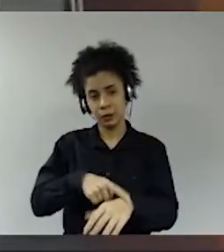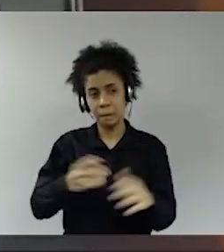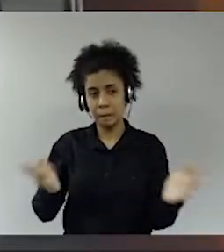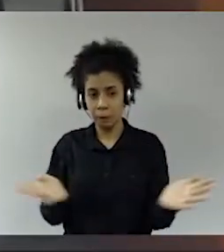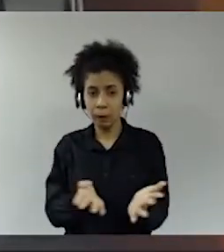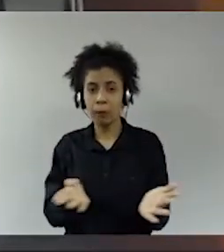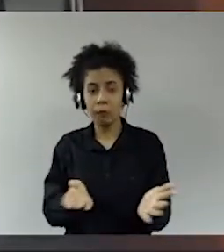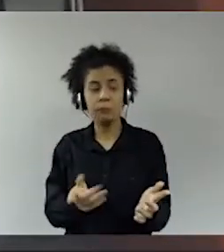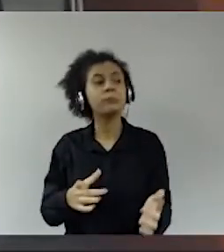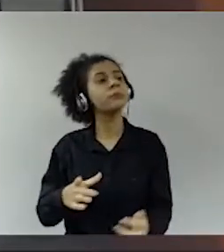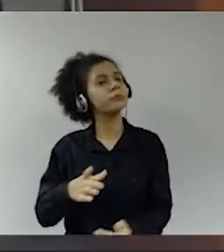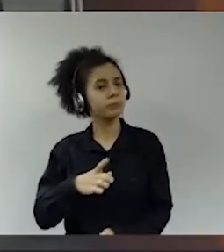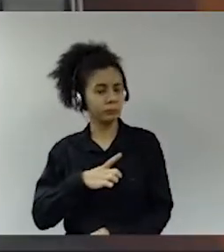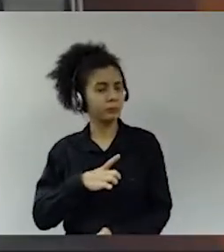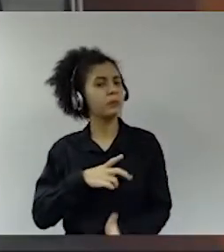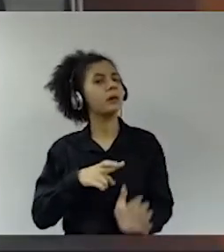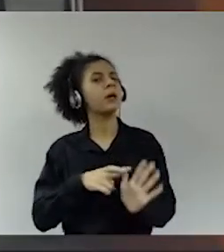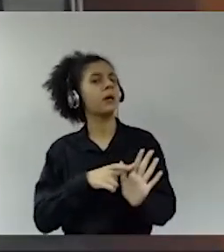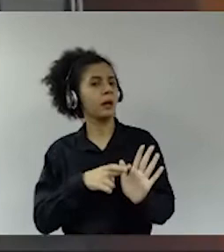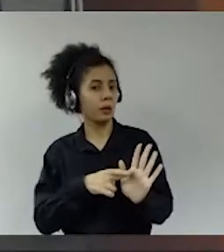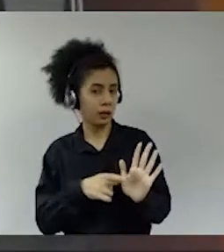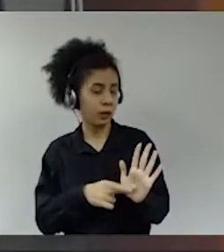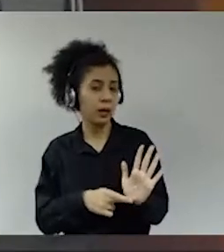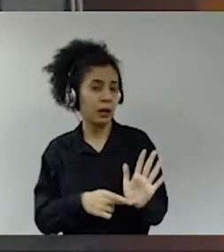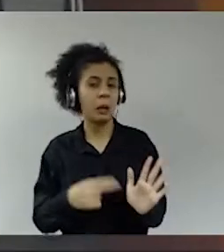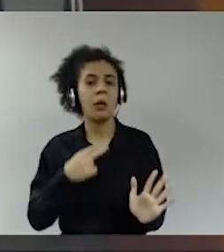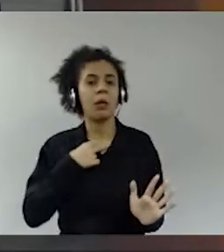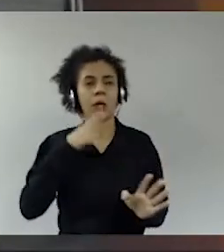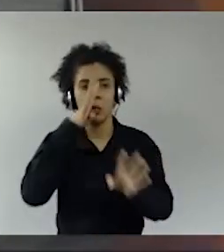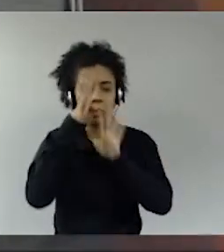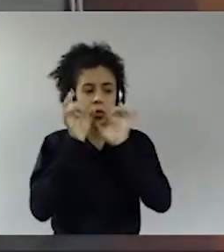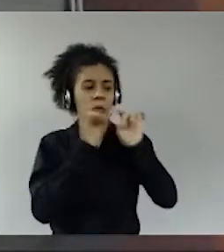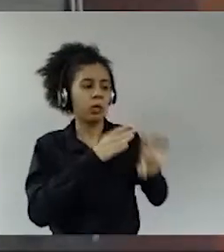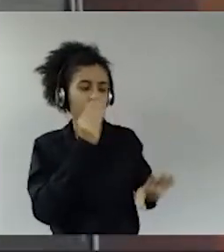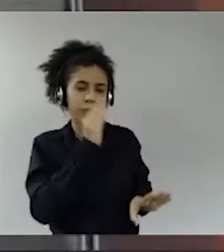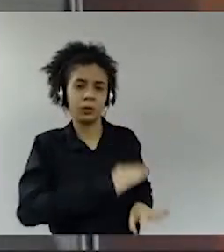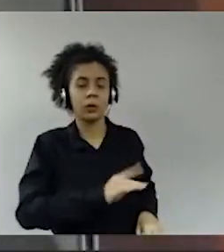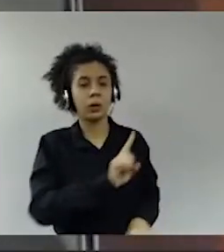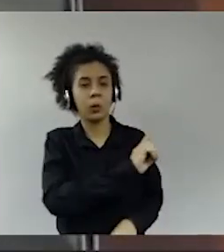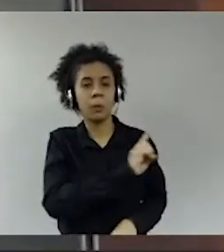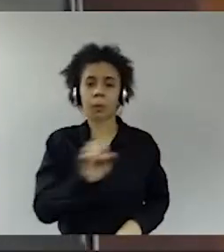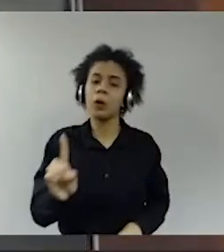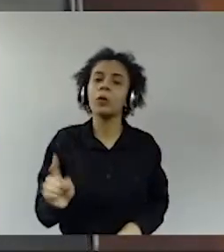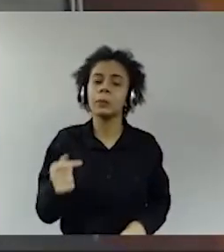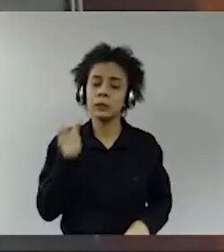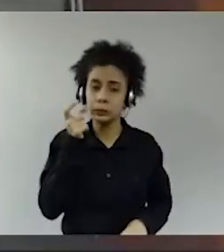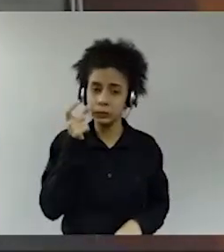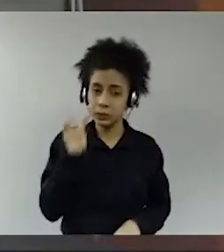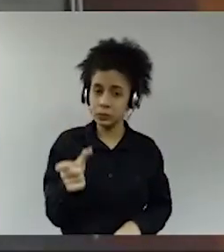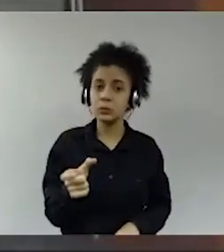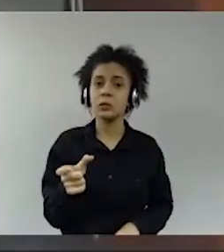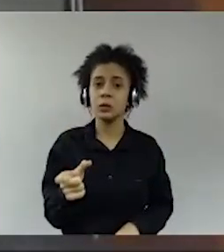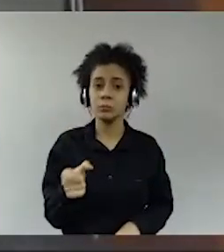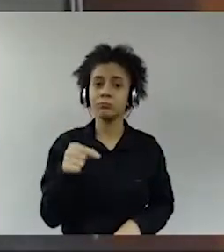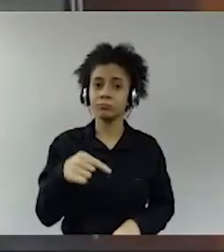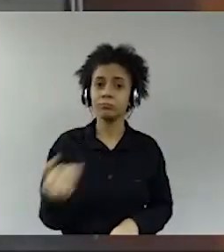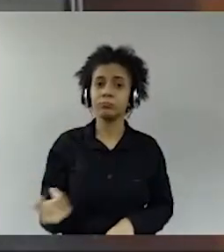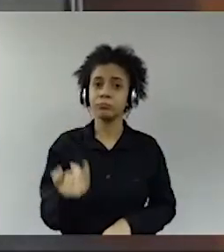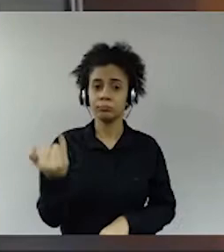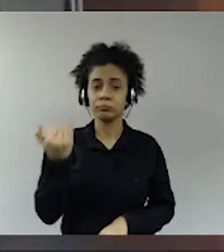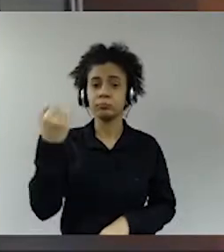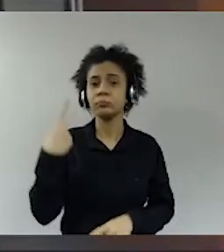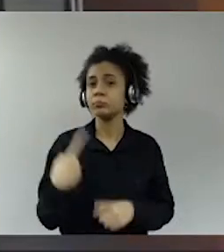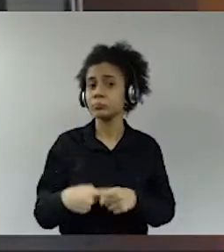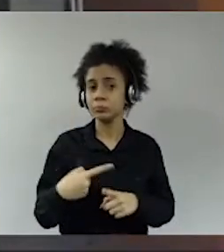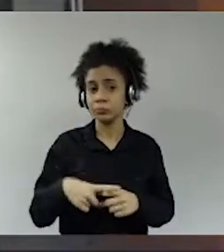situações existem regras do jogo que não podem ser abandonadas. Isso é importante dizer,